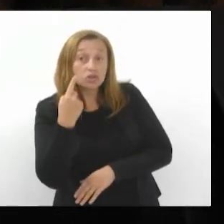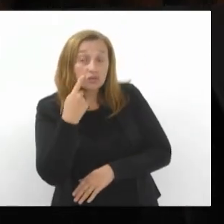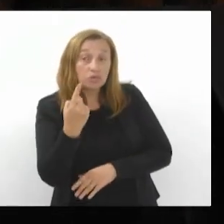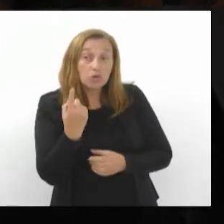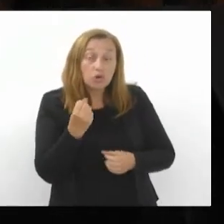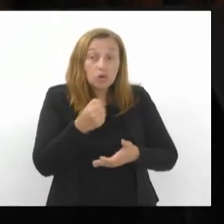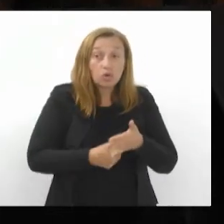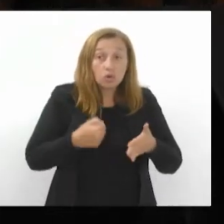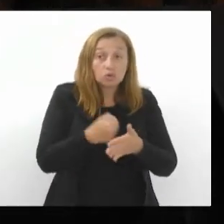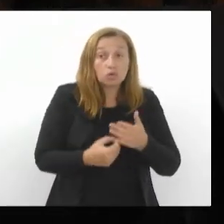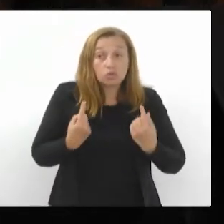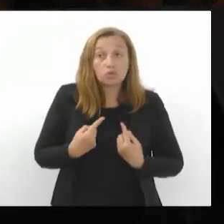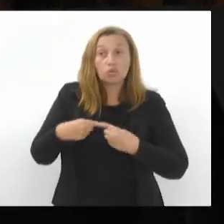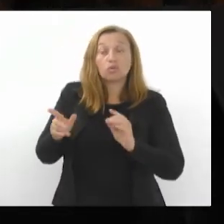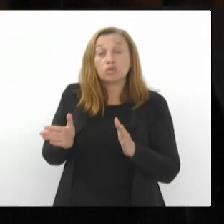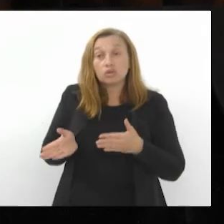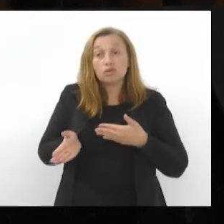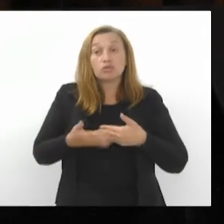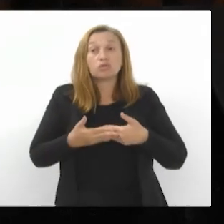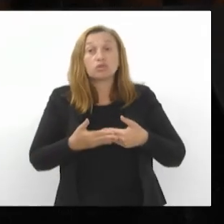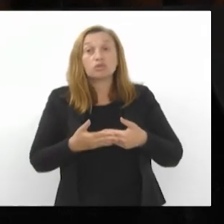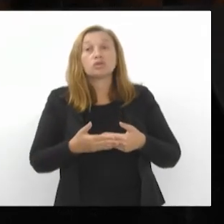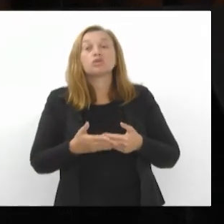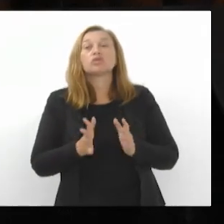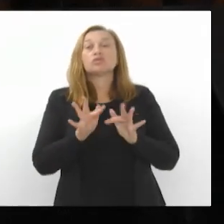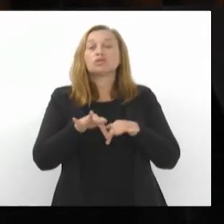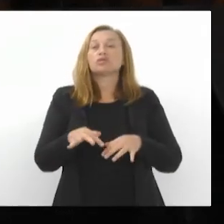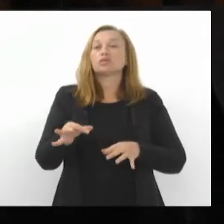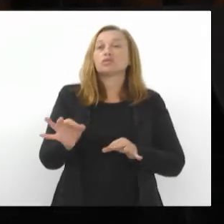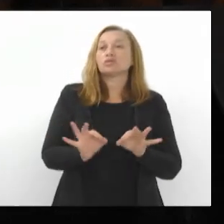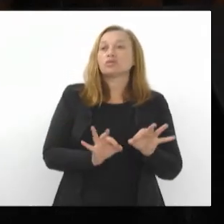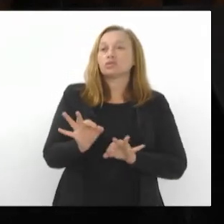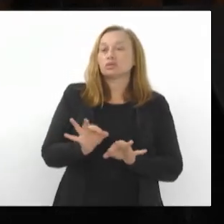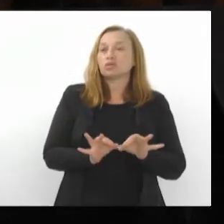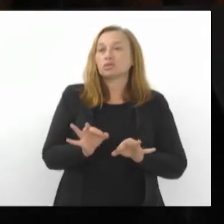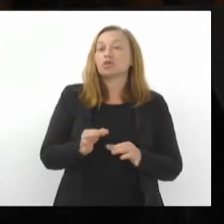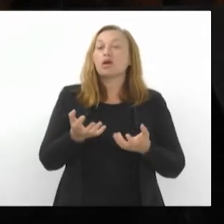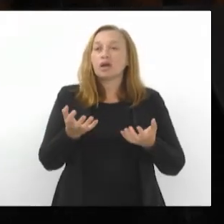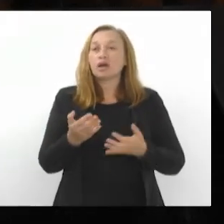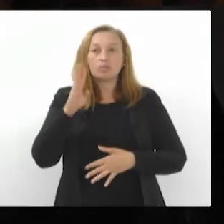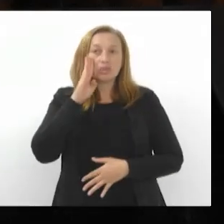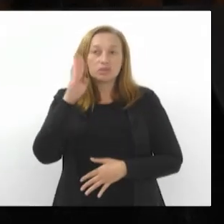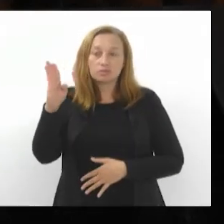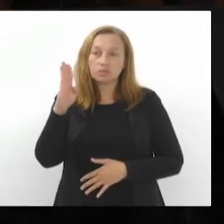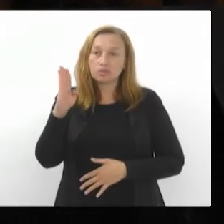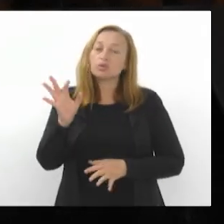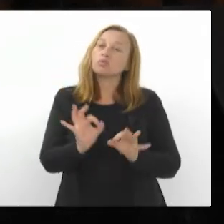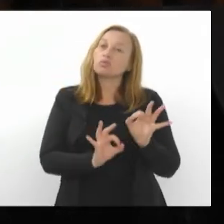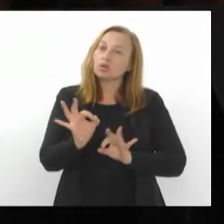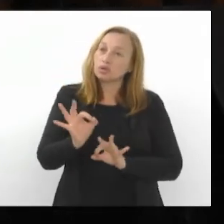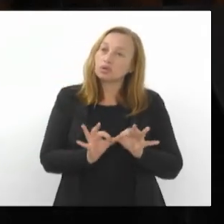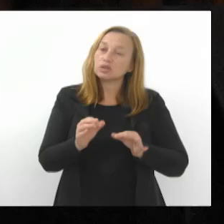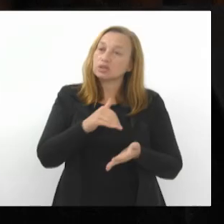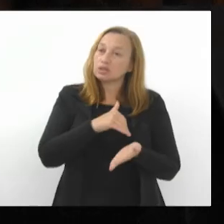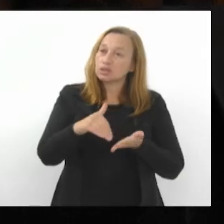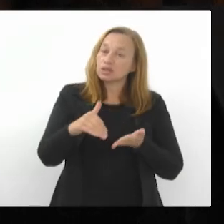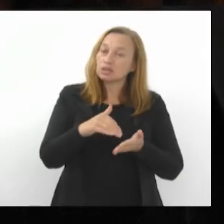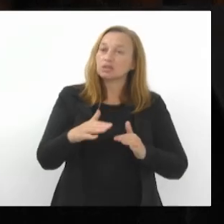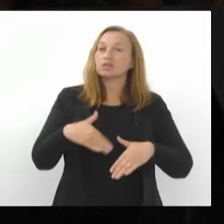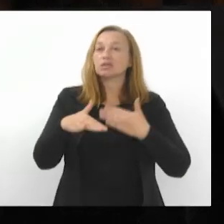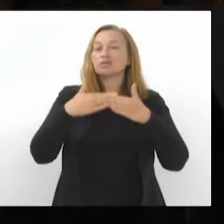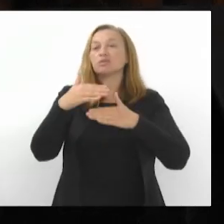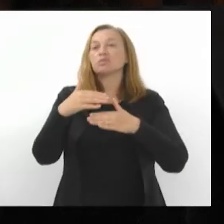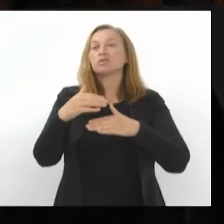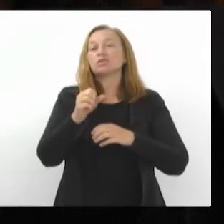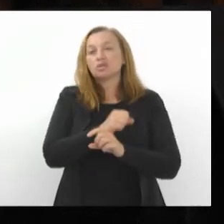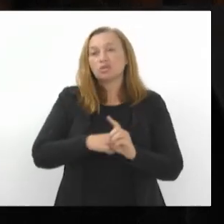contra ao fechamento e o término do programa Supera RJ, que era o principal programa da Secretaria de Desenvolvimento